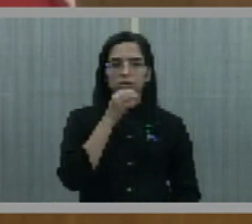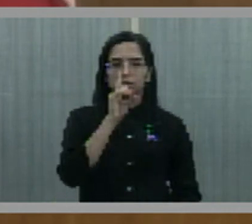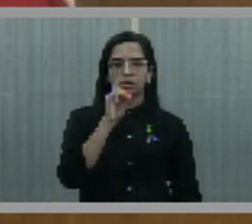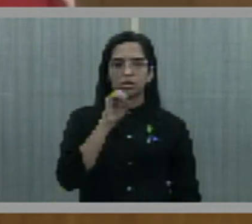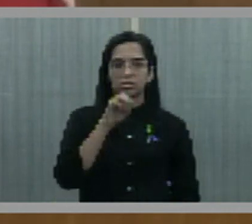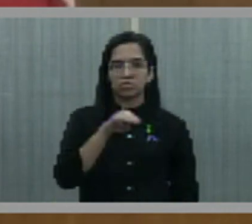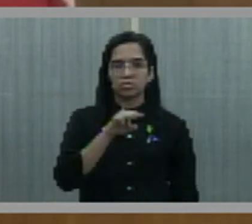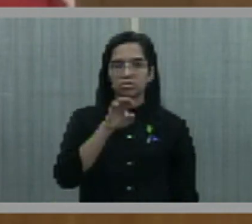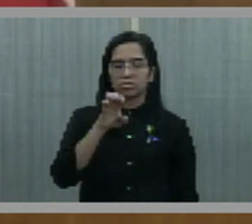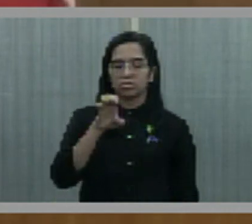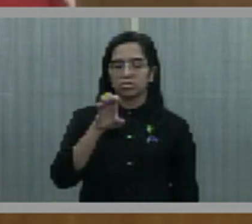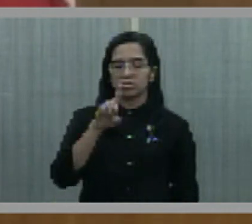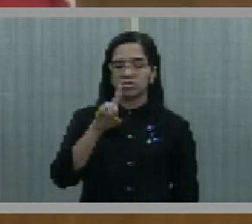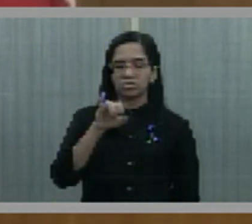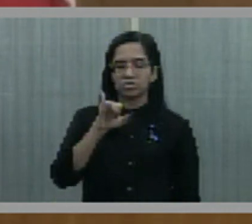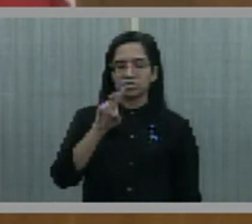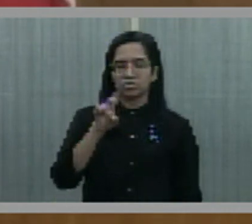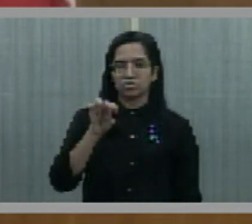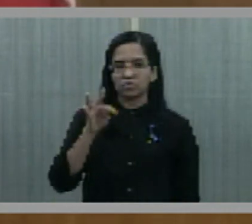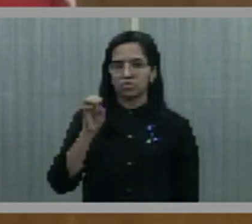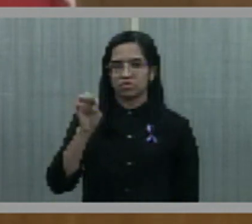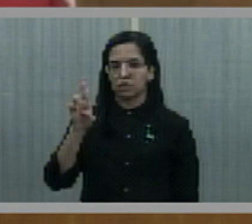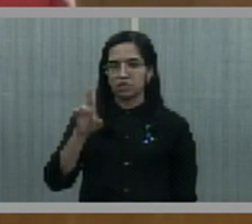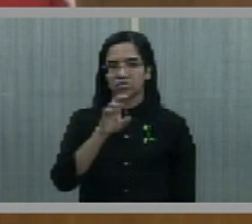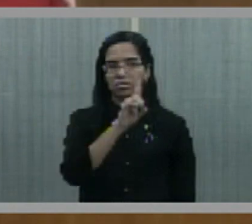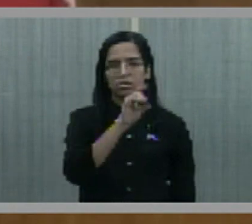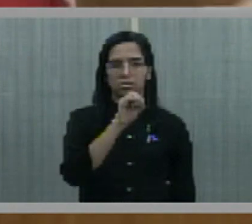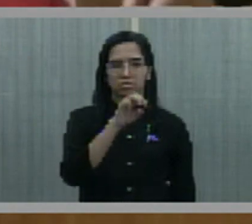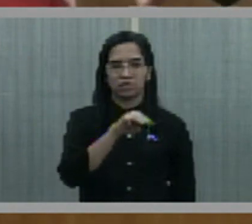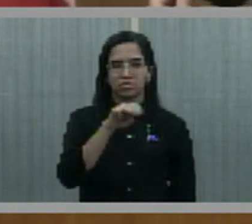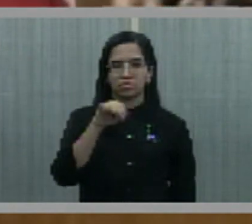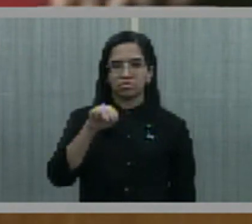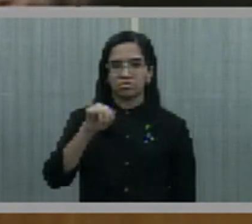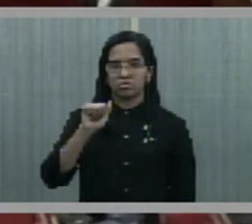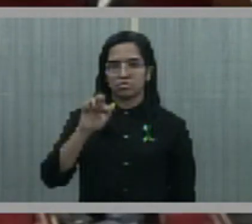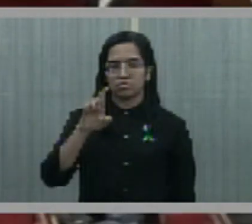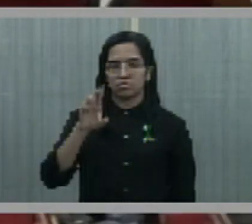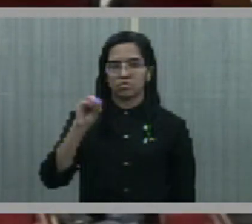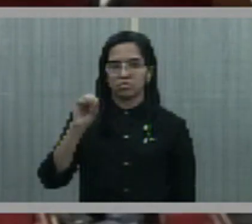Andrade e Dom Marcos Antônio Tavoni, que se encontram no gabinete da presidência.